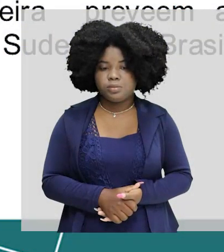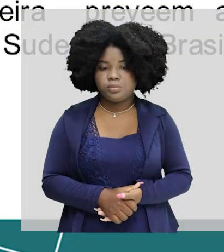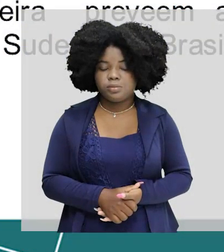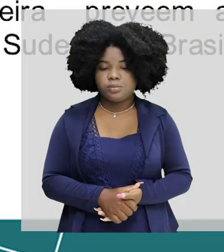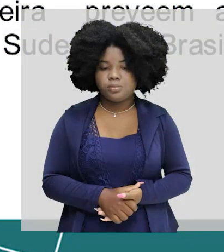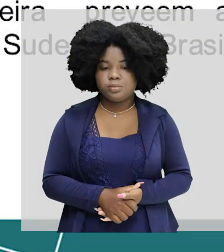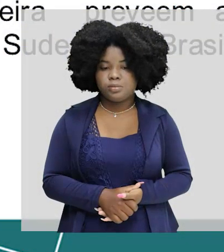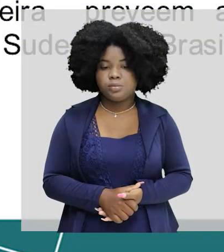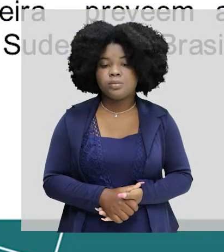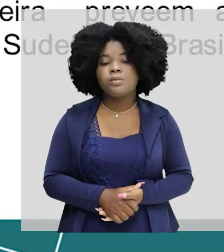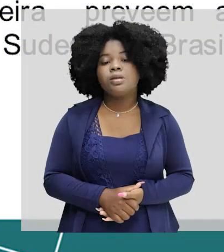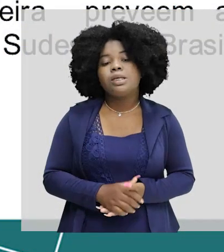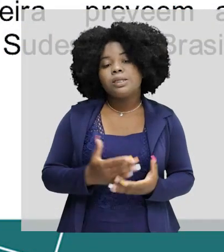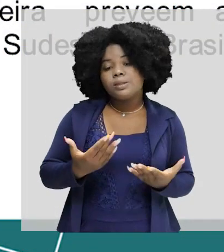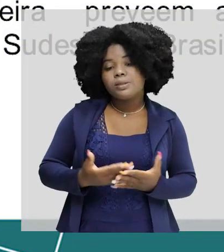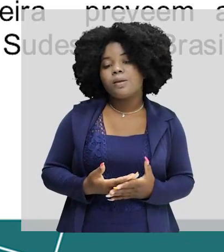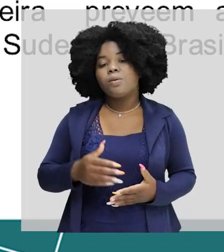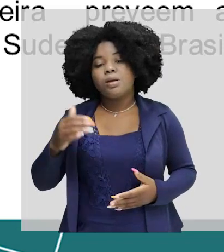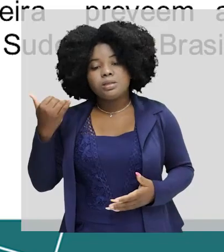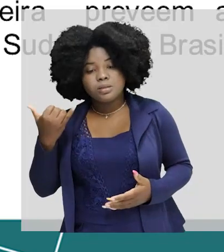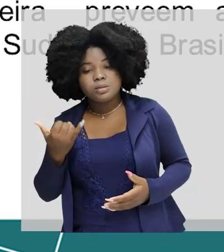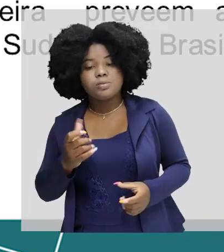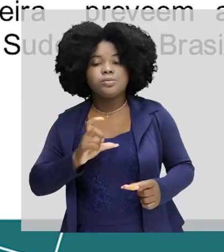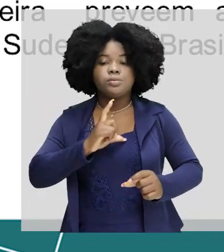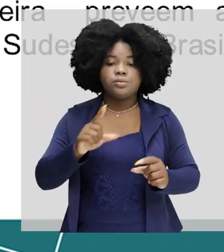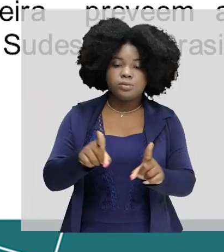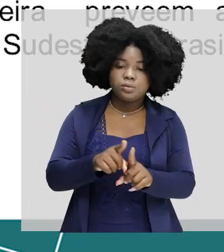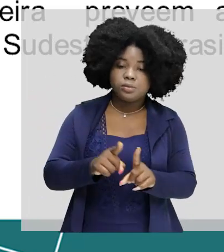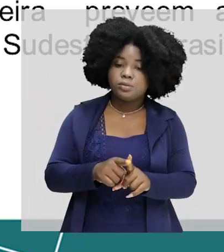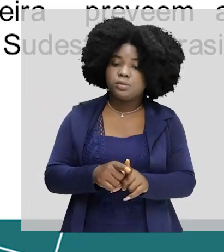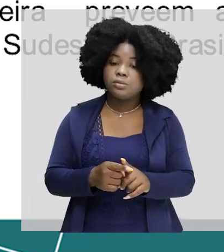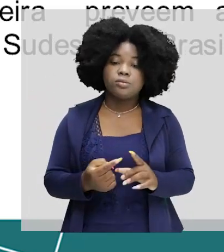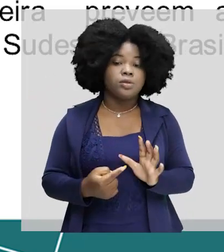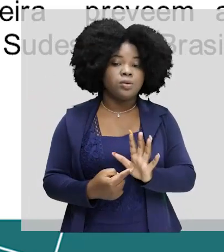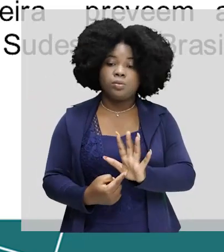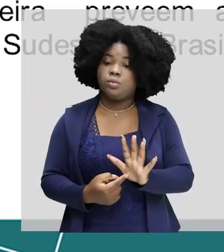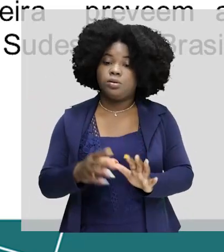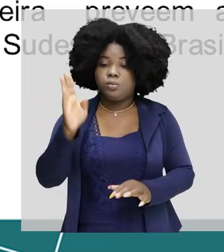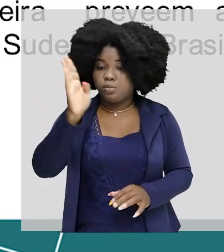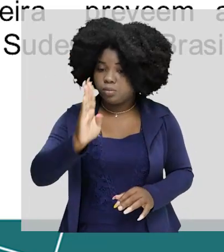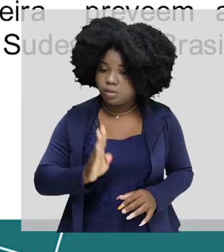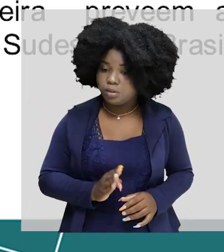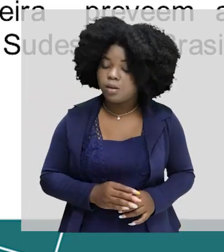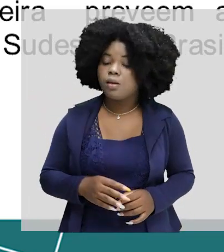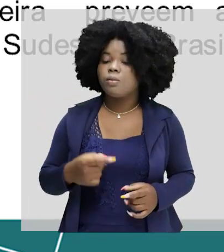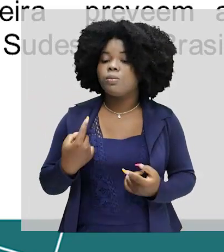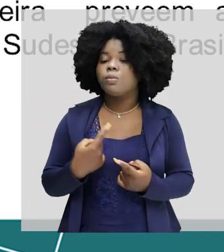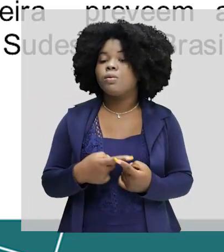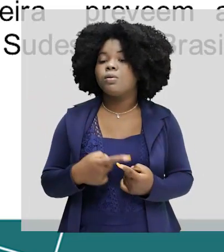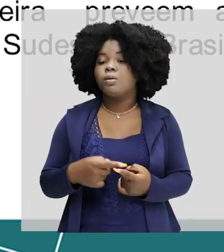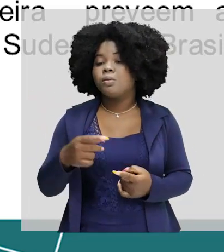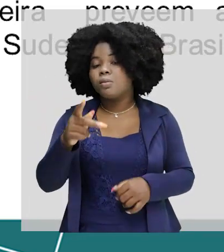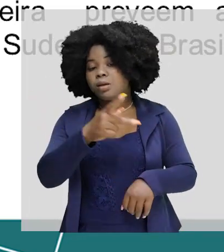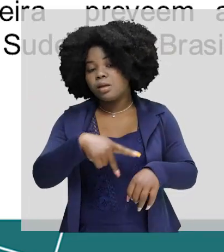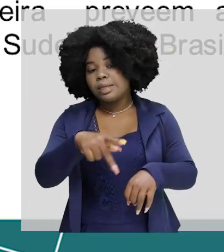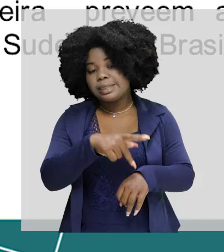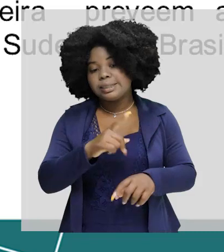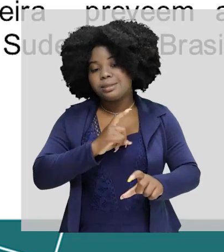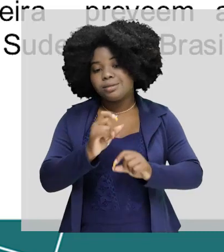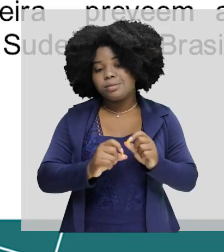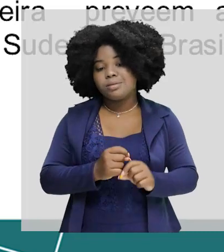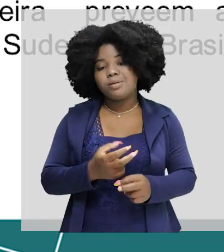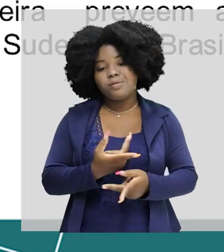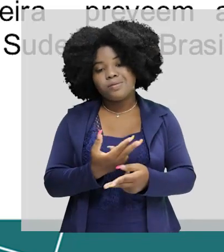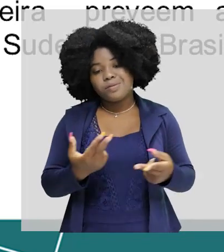2. Essa fonte de energia ainda não é expressiva no Brasil, porque o país possui